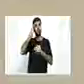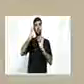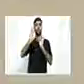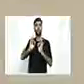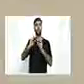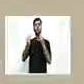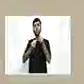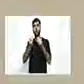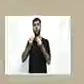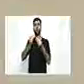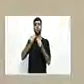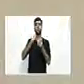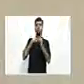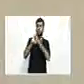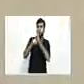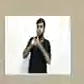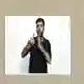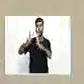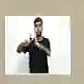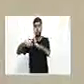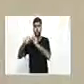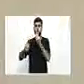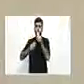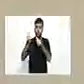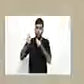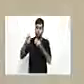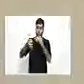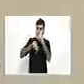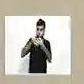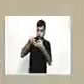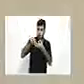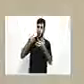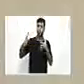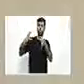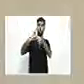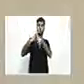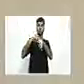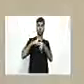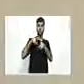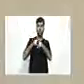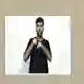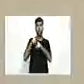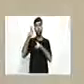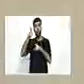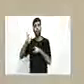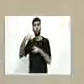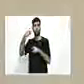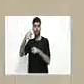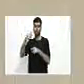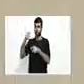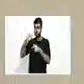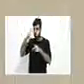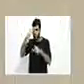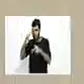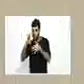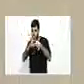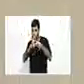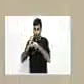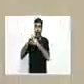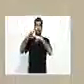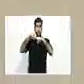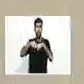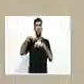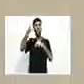o sin fup sempre em diálogo com os outros eh vereadores dessa casa para que realmente não p nenhuma